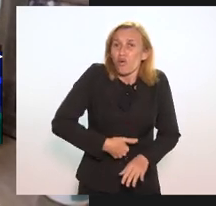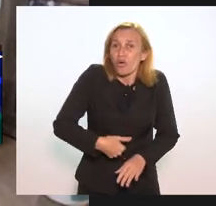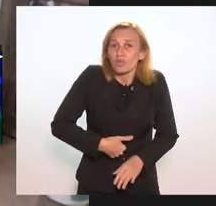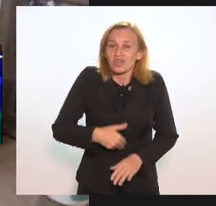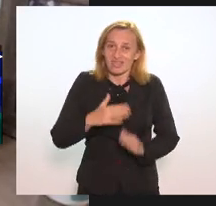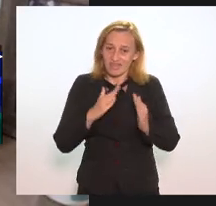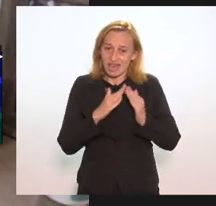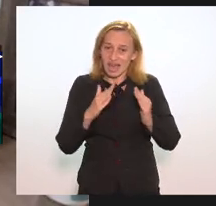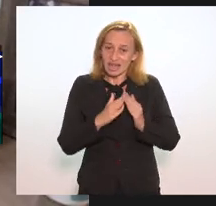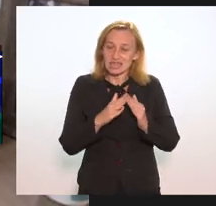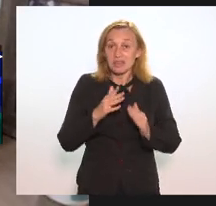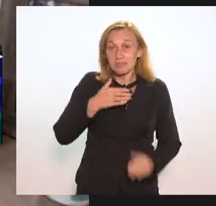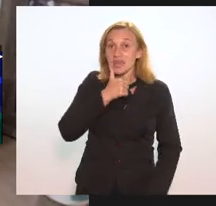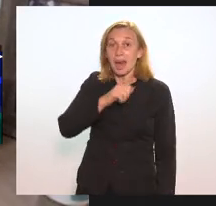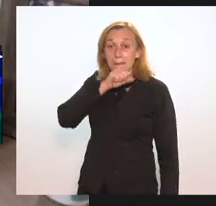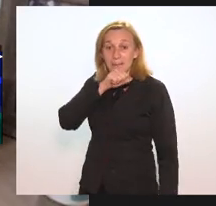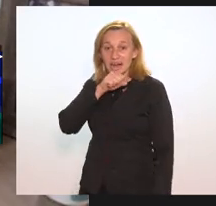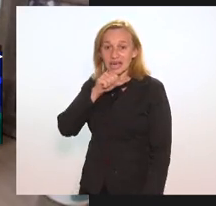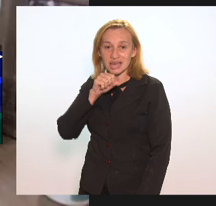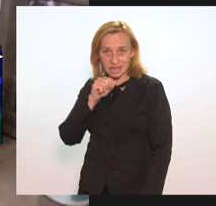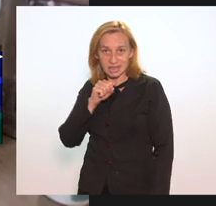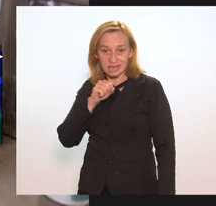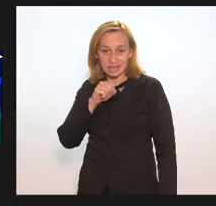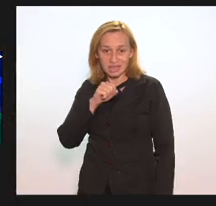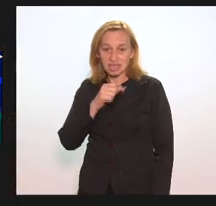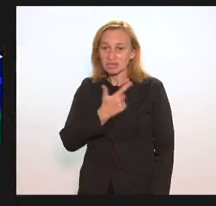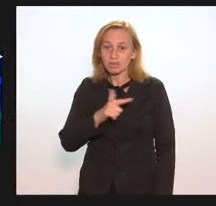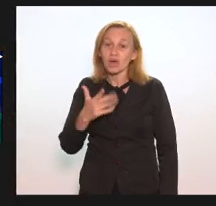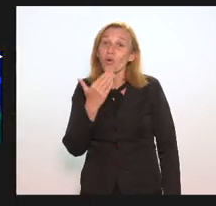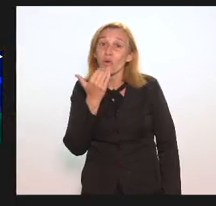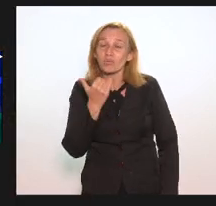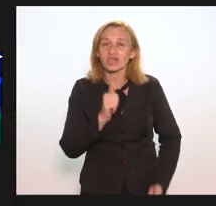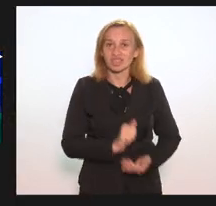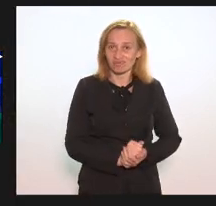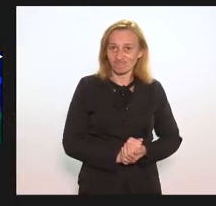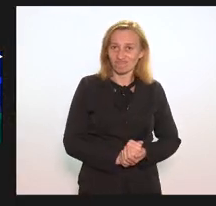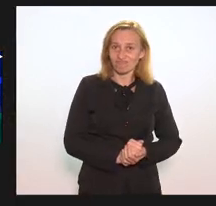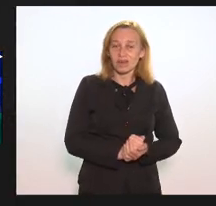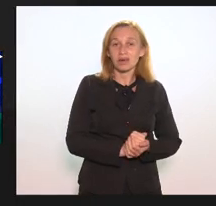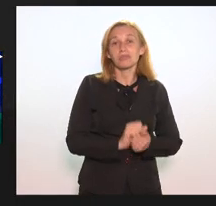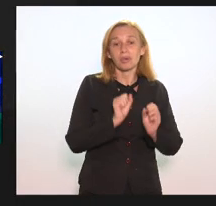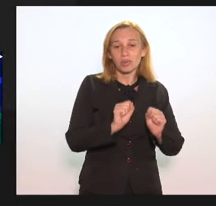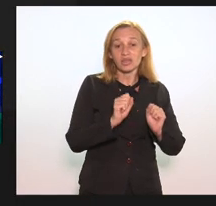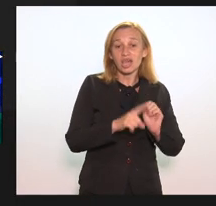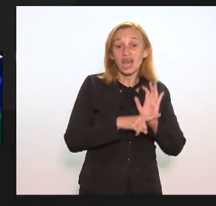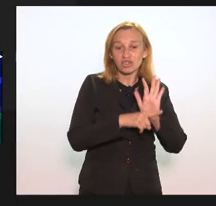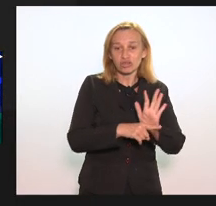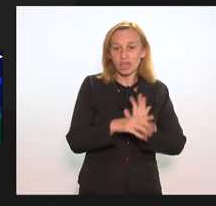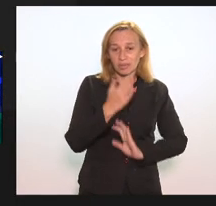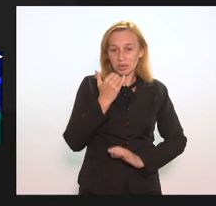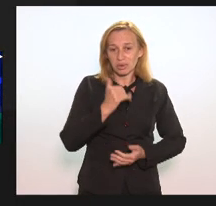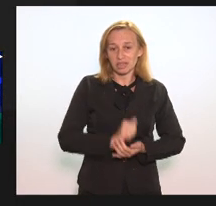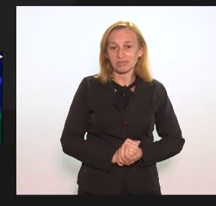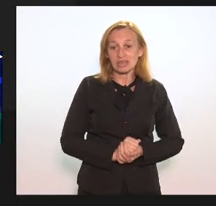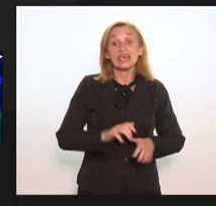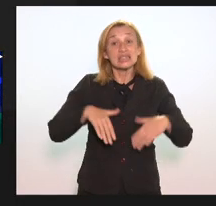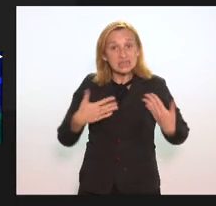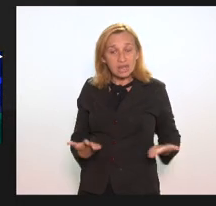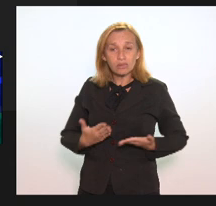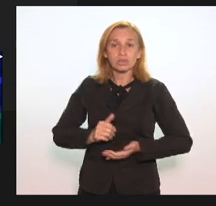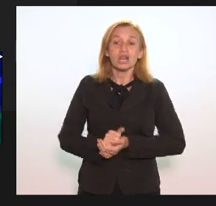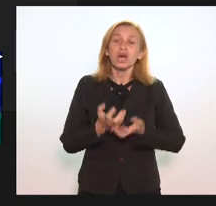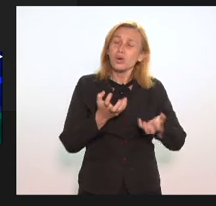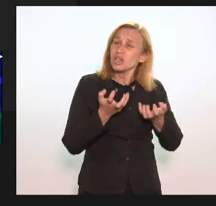a dona Creusa e heroína e ela dizer para gente que não tem o alimento para poder matar nossa fome então gente